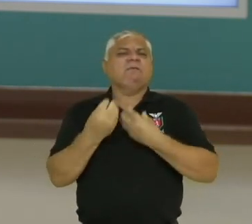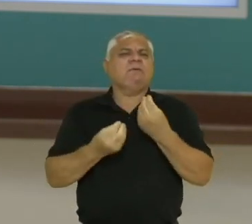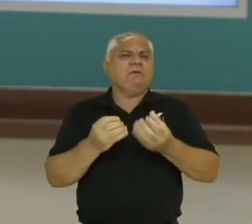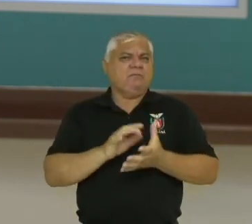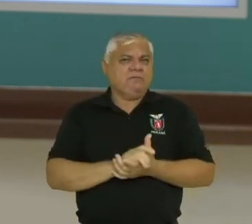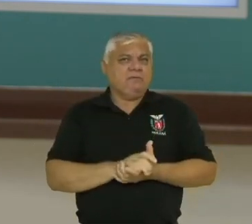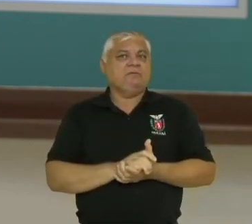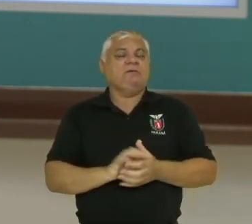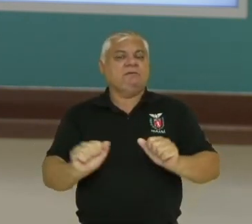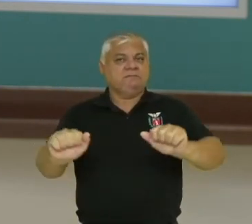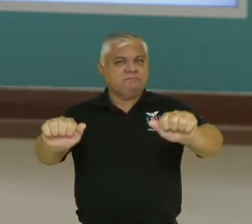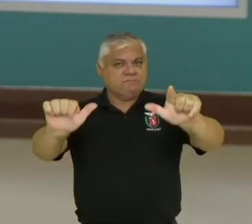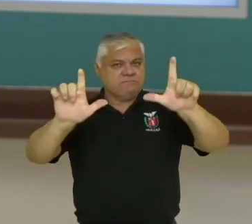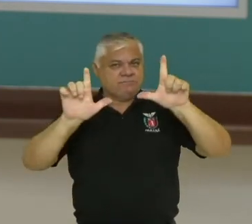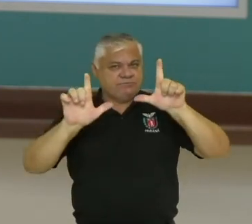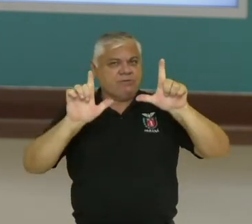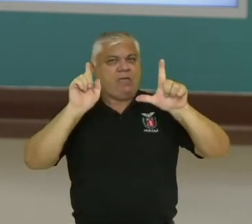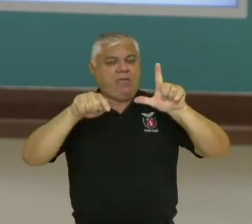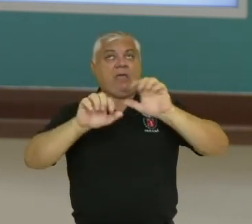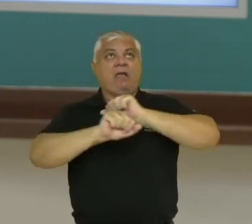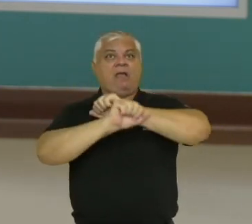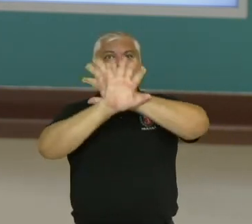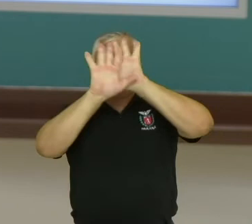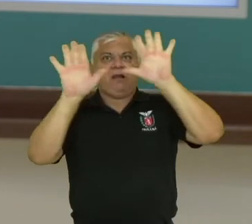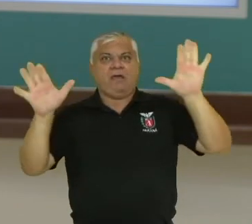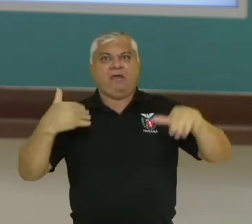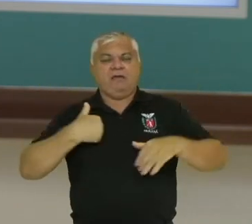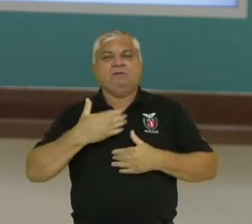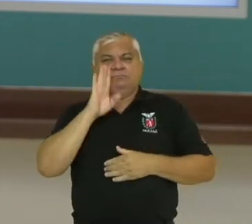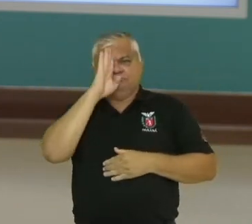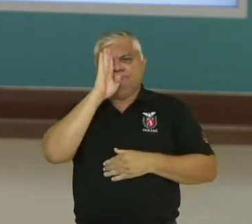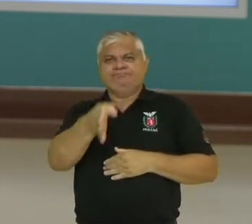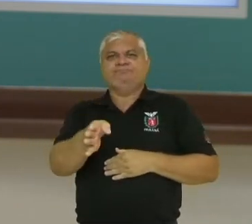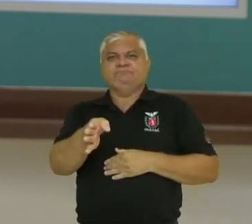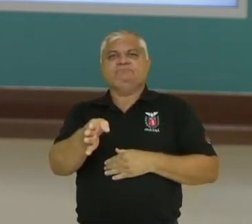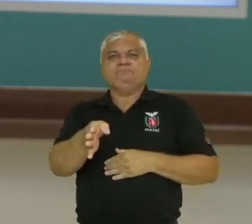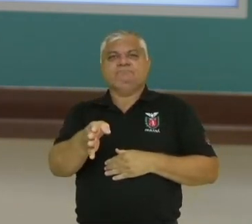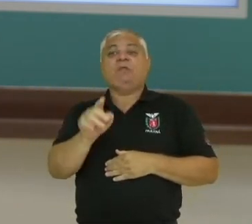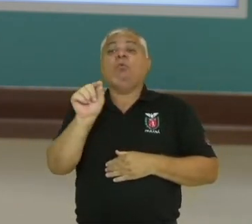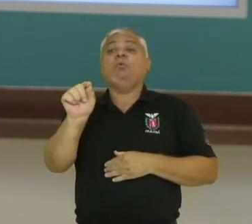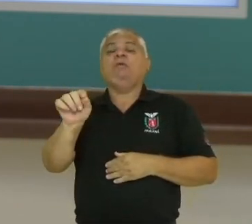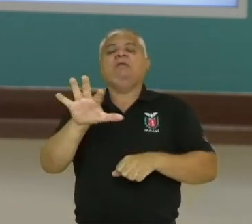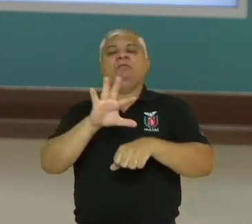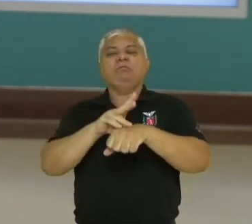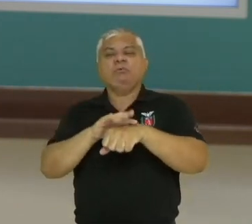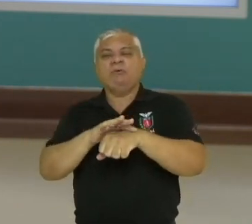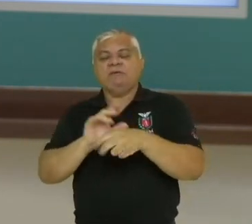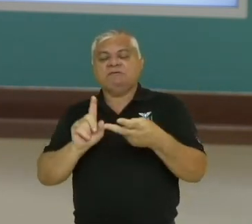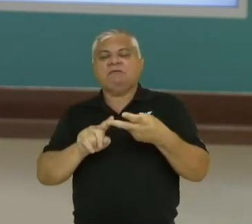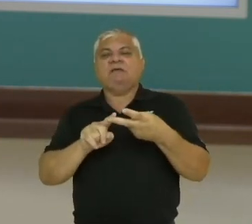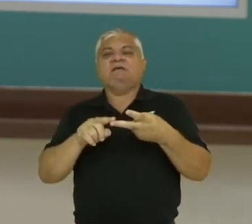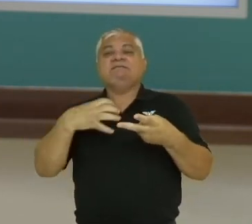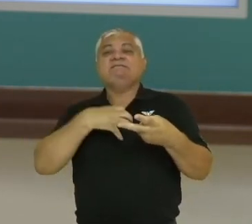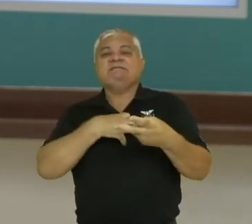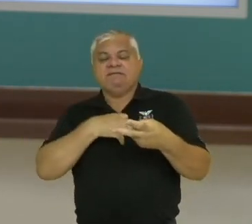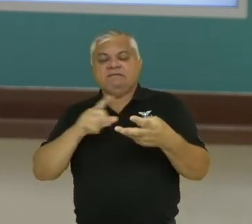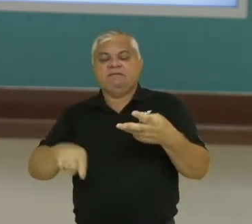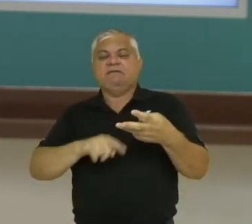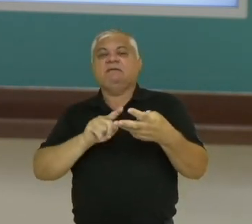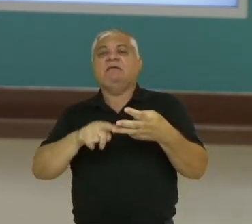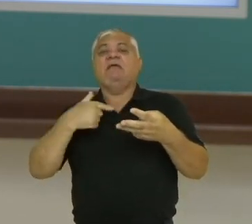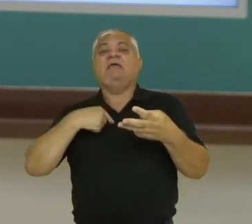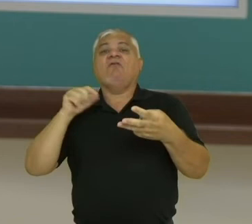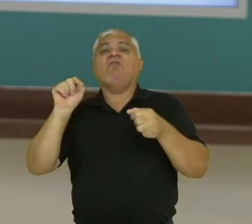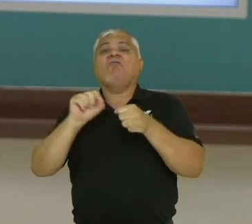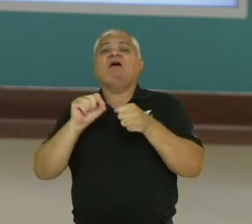Então, esses cartazes eles são claros, são diretos. Eles falam o que é a doença, o que a pessoa sente e o que eu